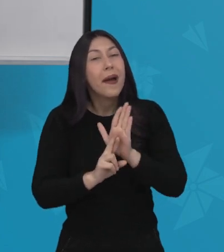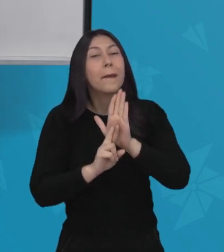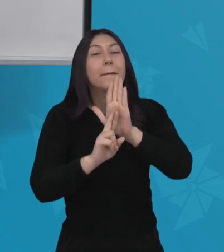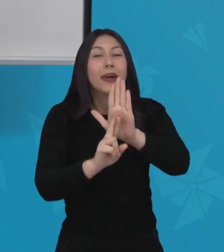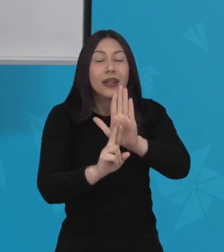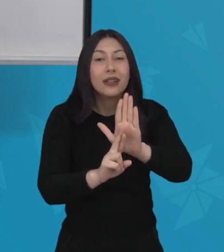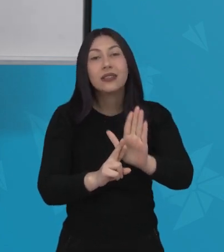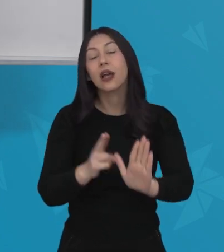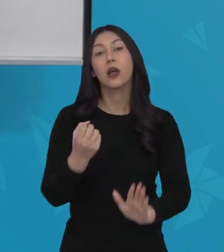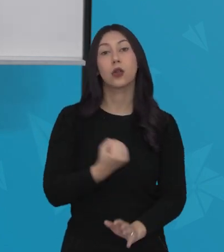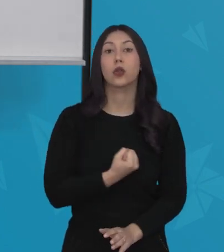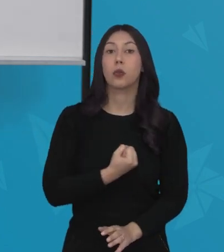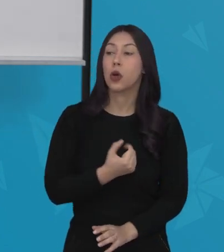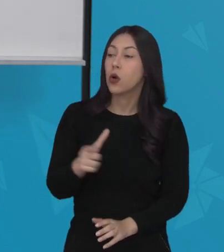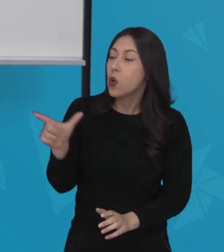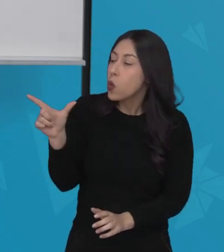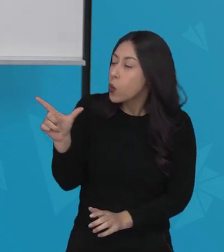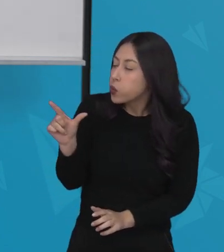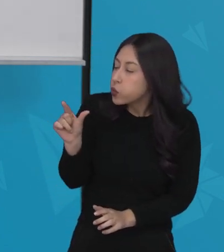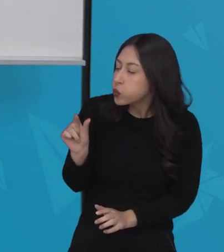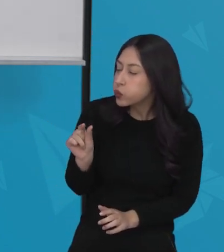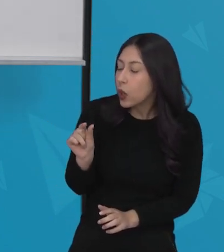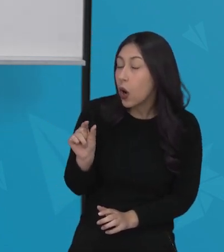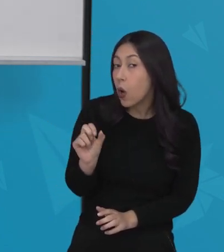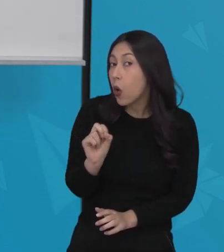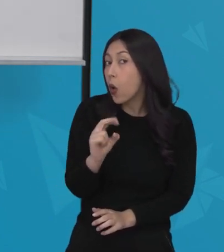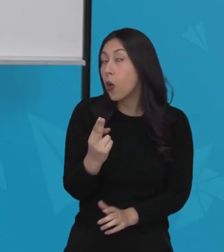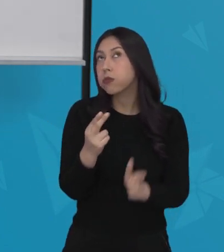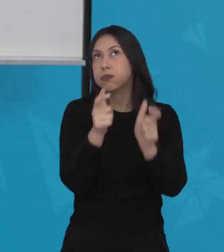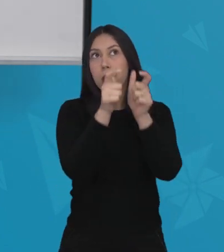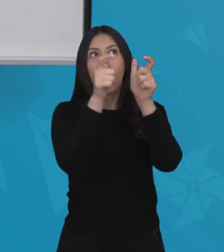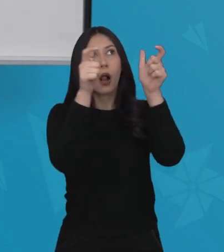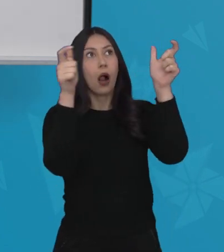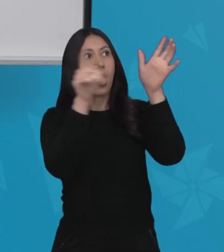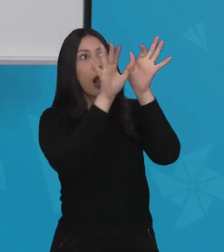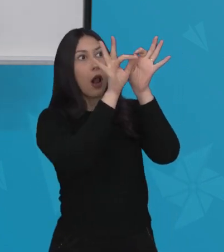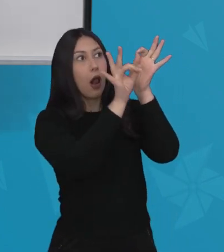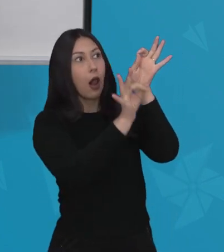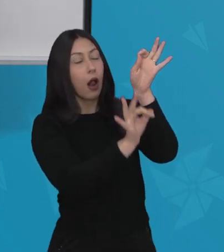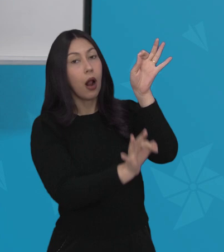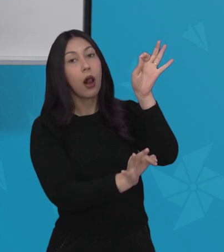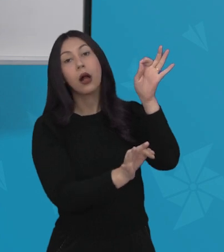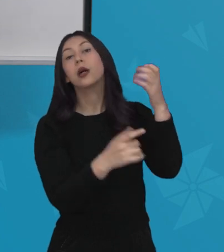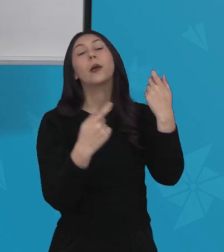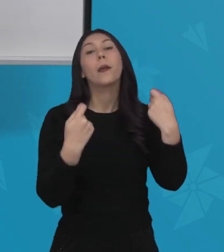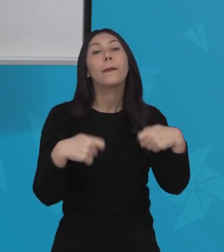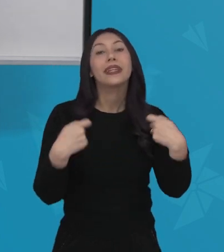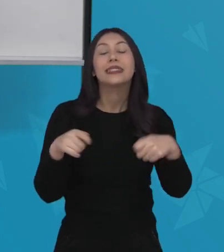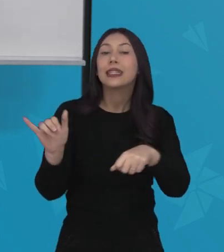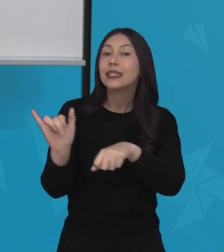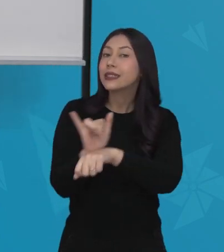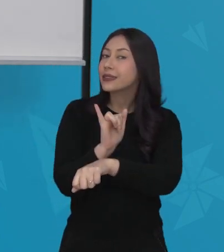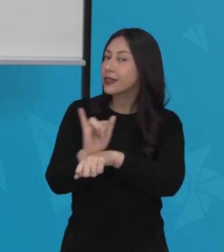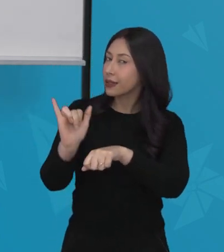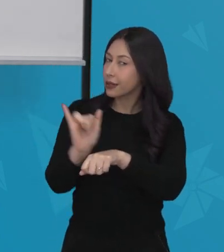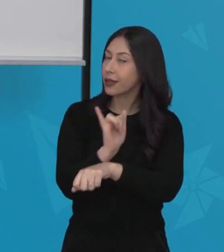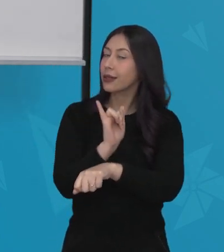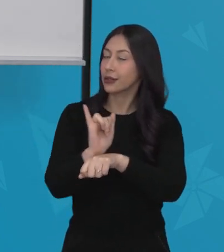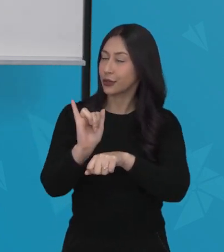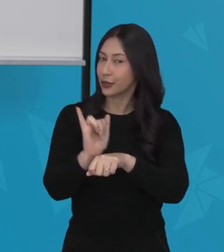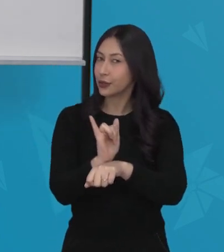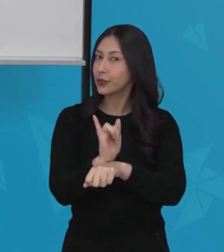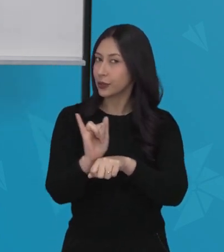muito pequenos ou para representar números muito grandes, a gente tem que adotar estratégias que sejam vantajosas para a